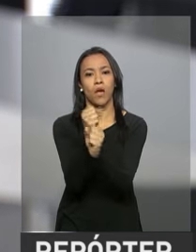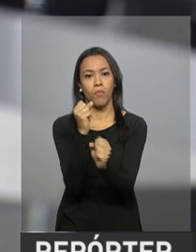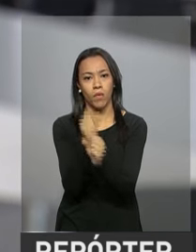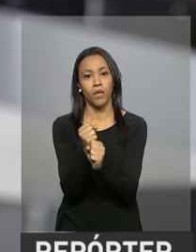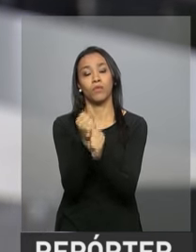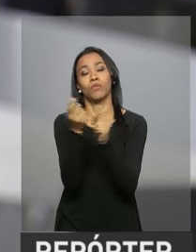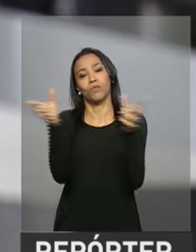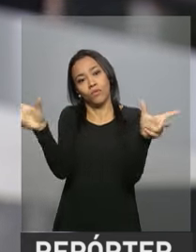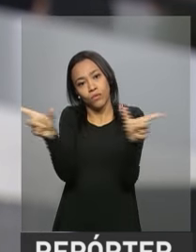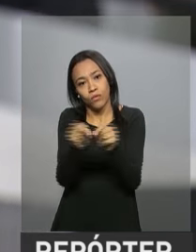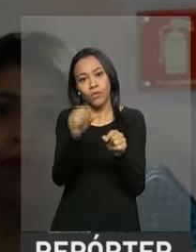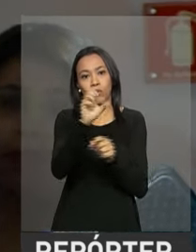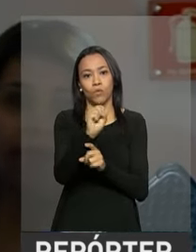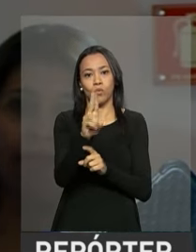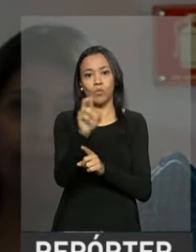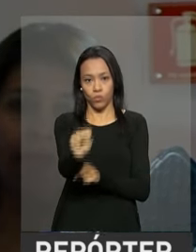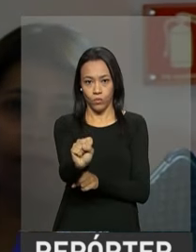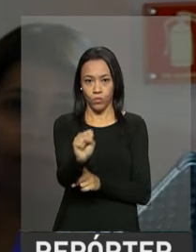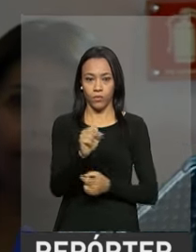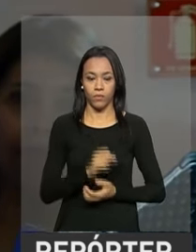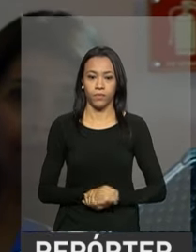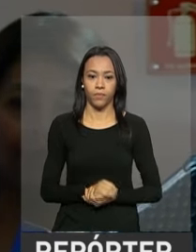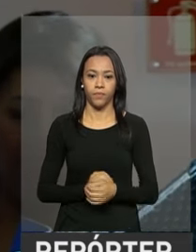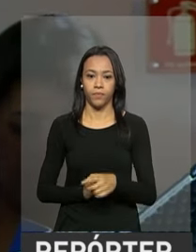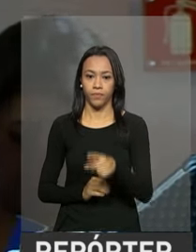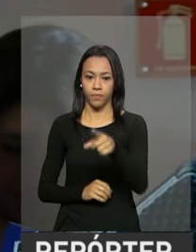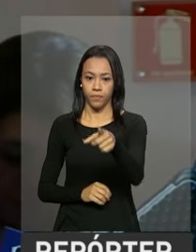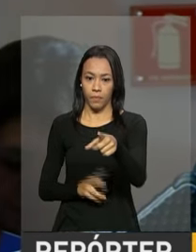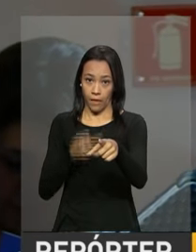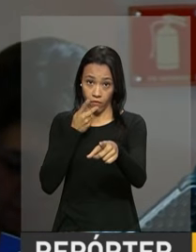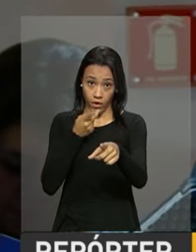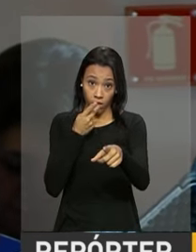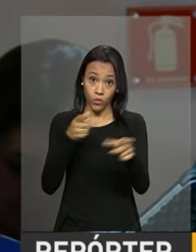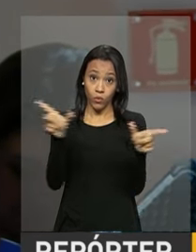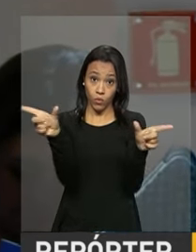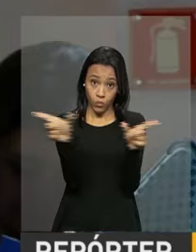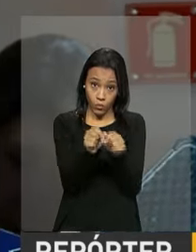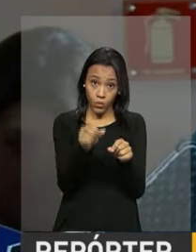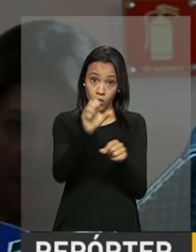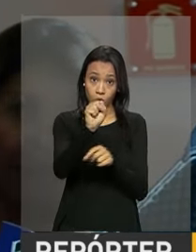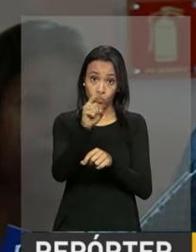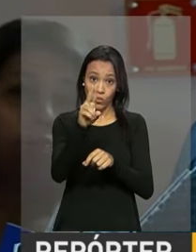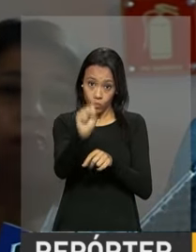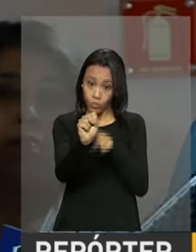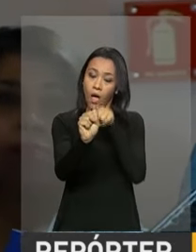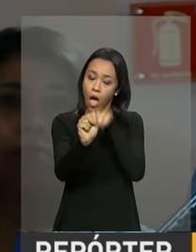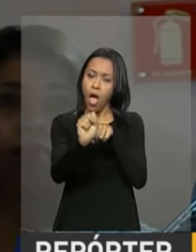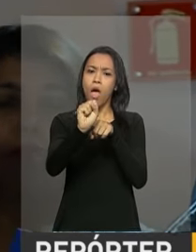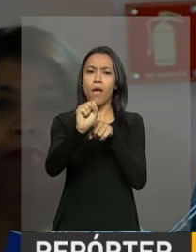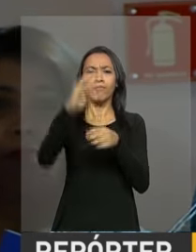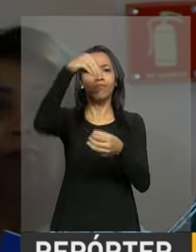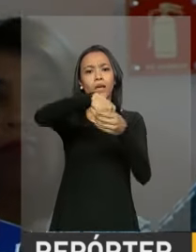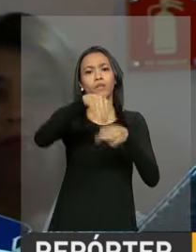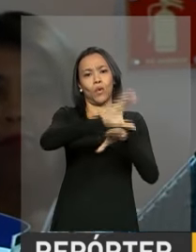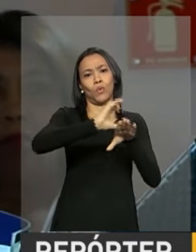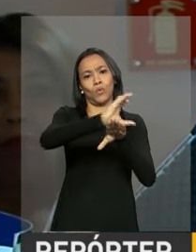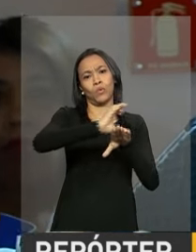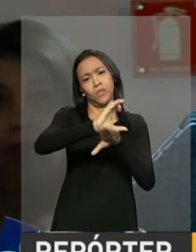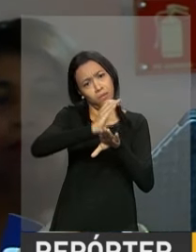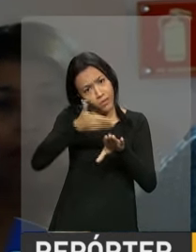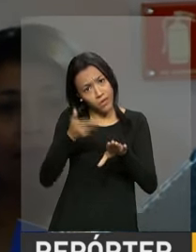único de saúde SUS é uma cláusula da Constituição de saúde universal para todos evidente